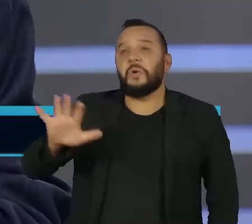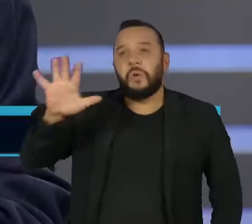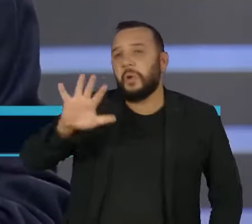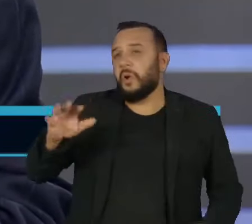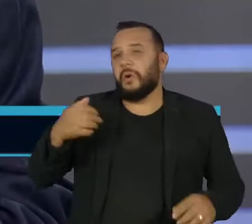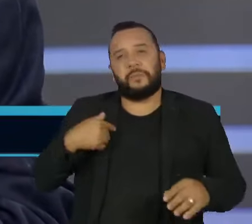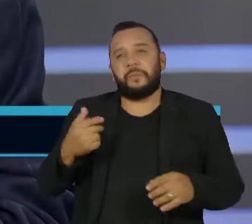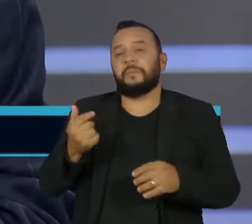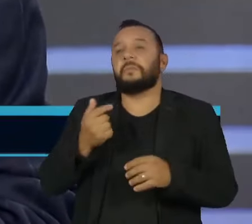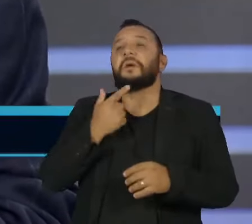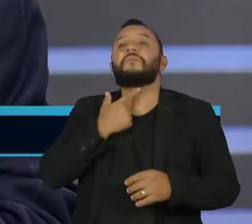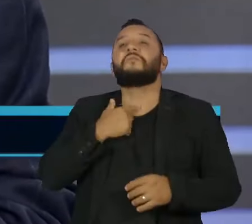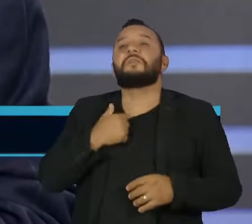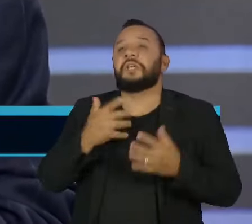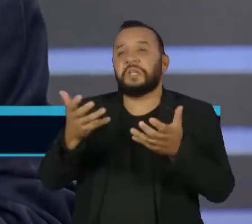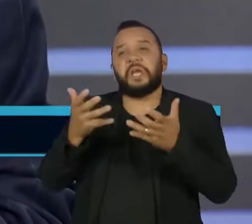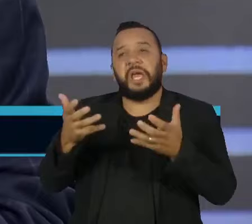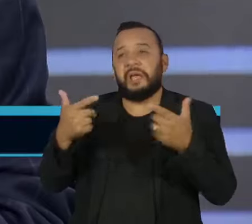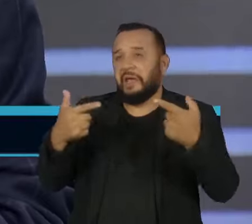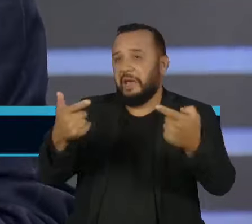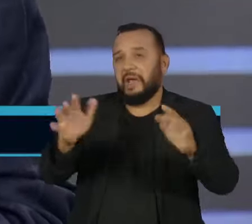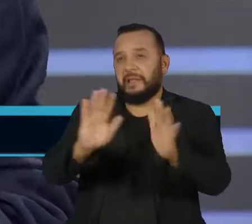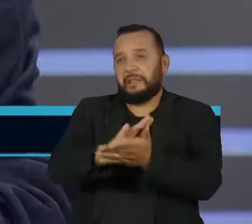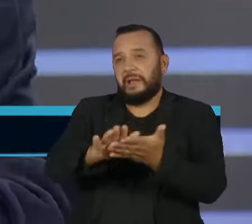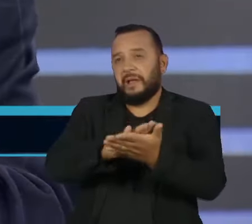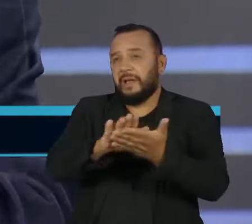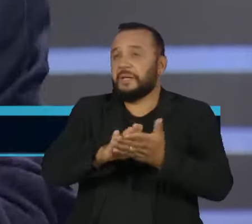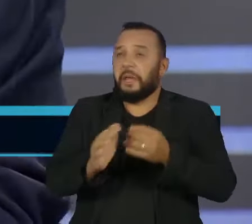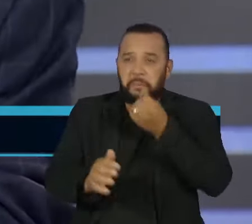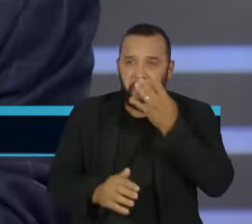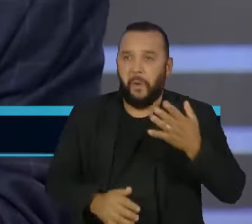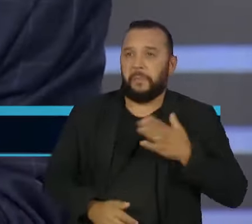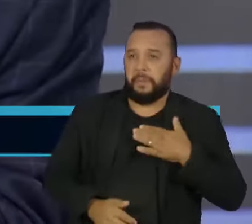não têm vontade de ir para a guerra. Isso é uma vantagem para eles, porque os russos